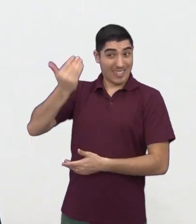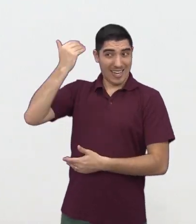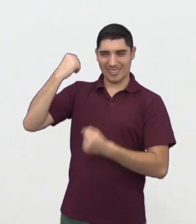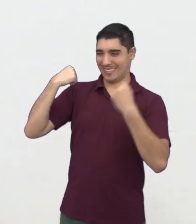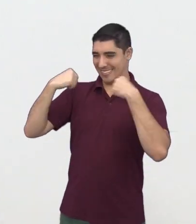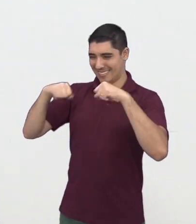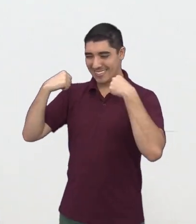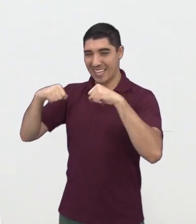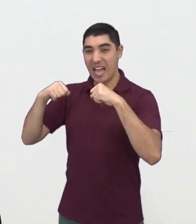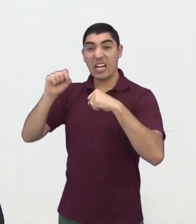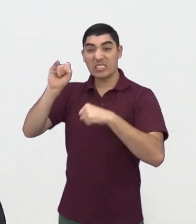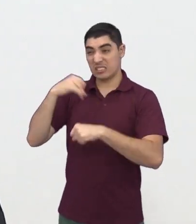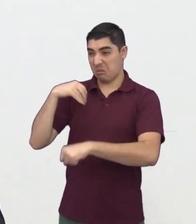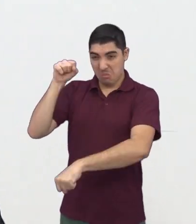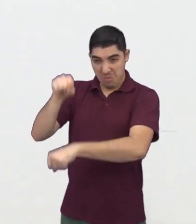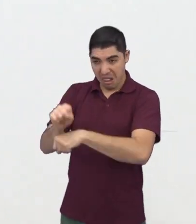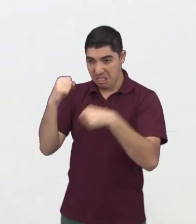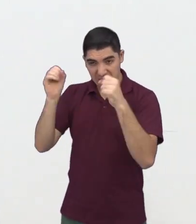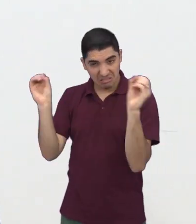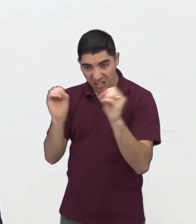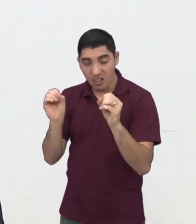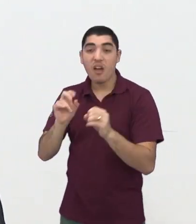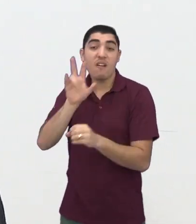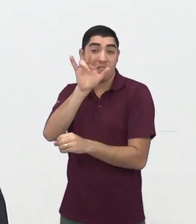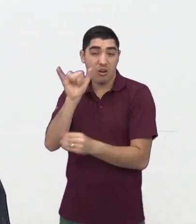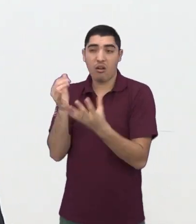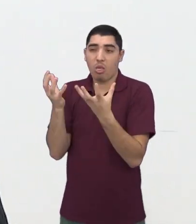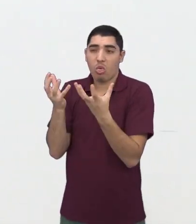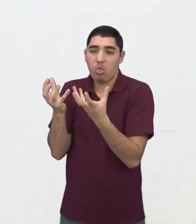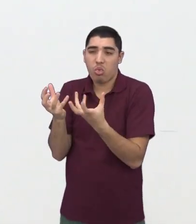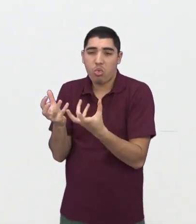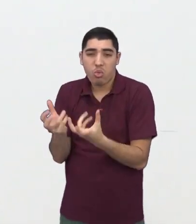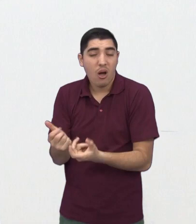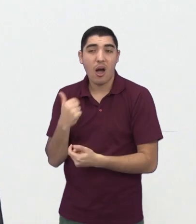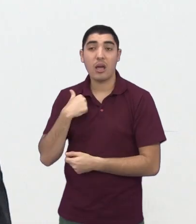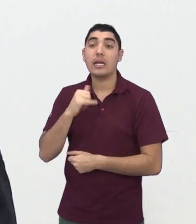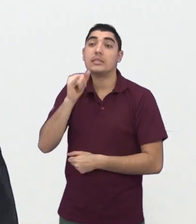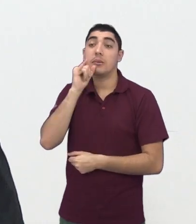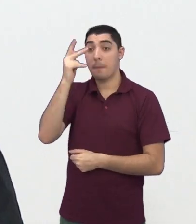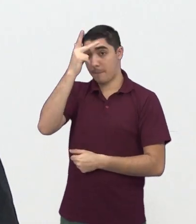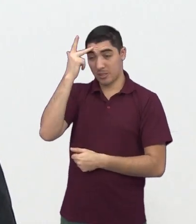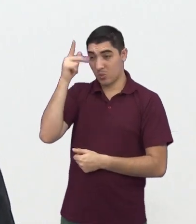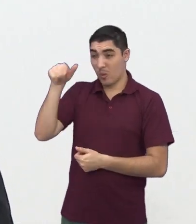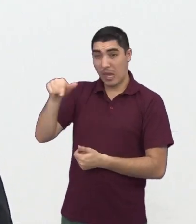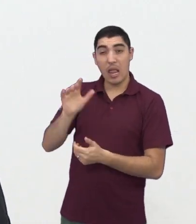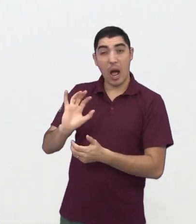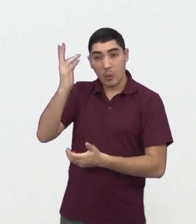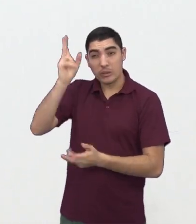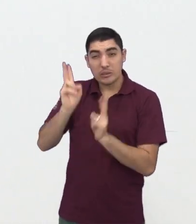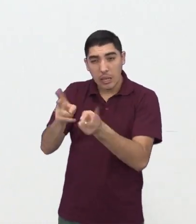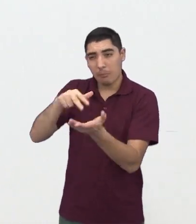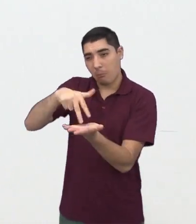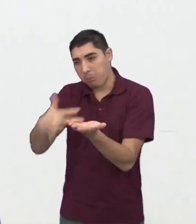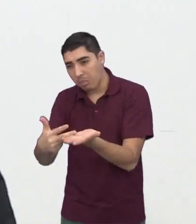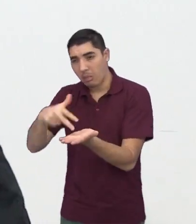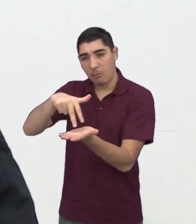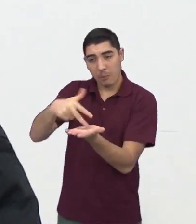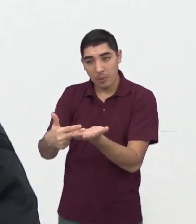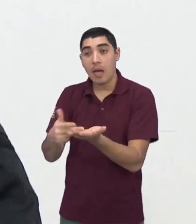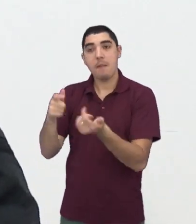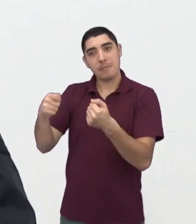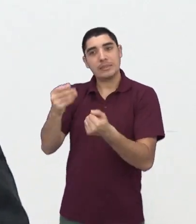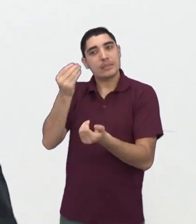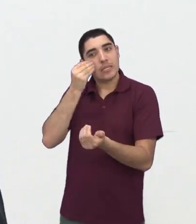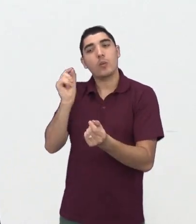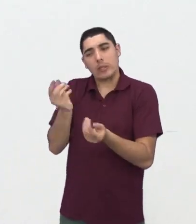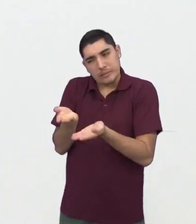não treinado. Então, se a pessoa ela tem facilidade em queda, treina-se equilíbrio, treina-se força,